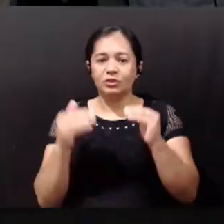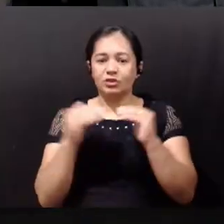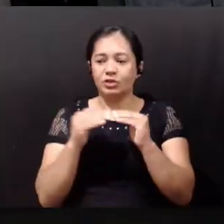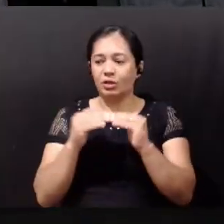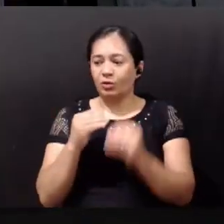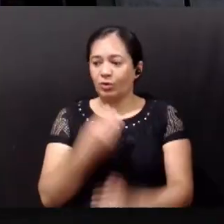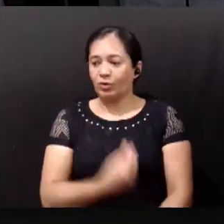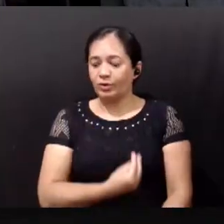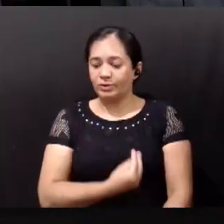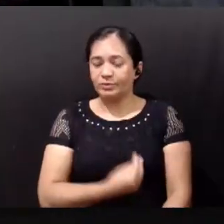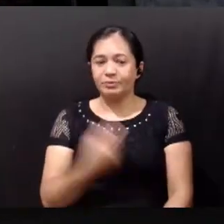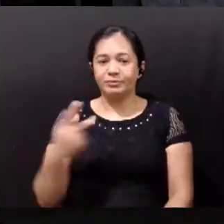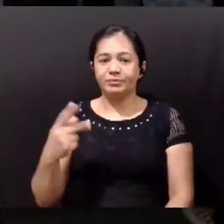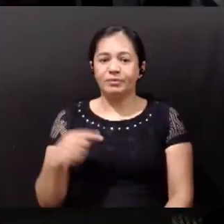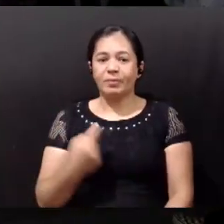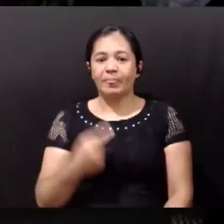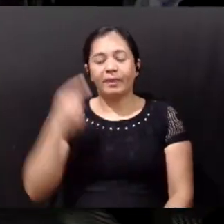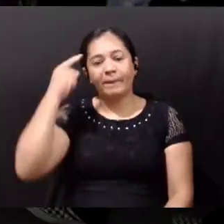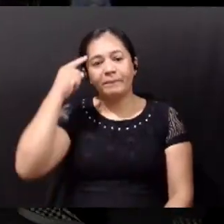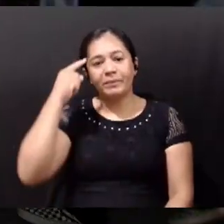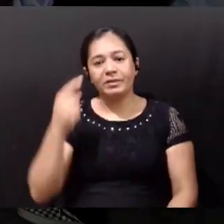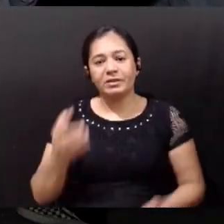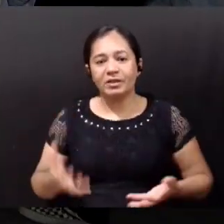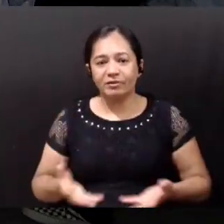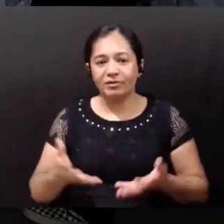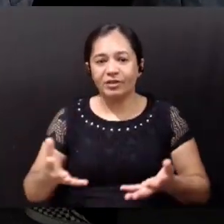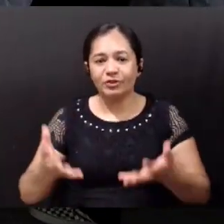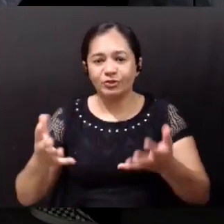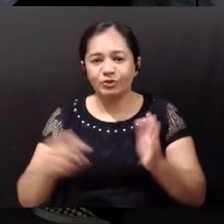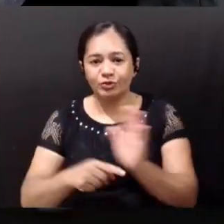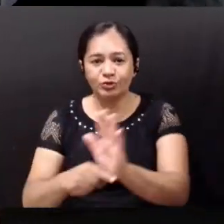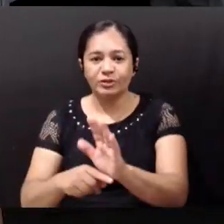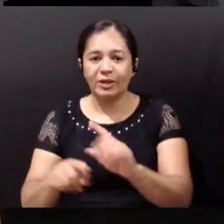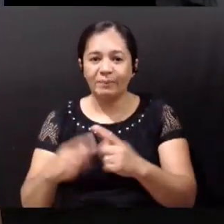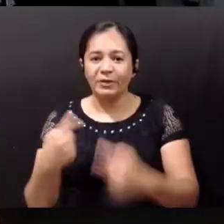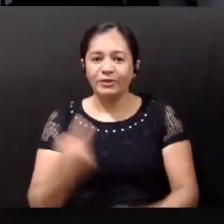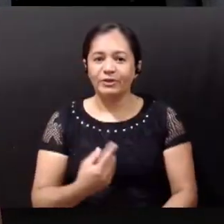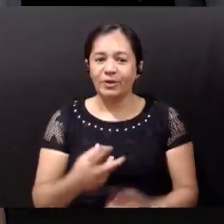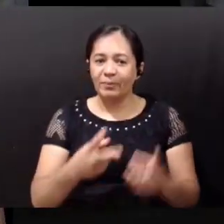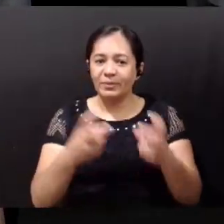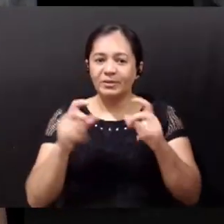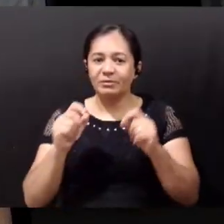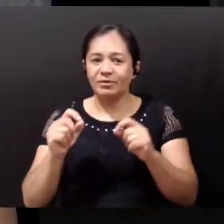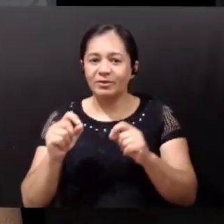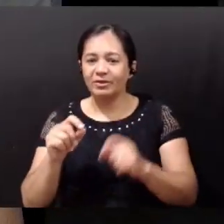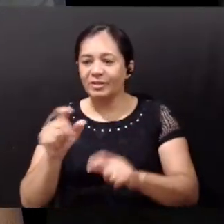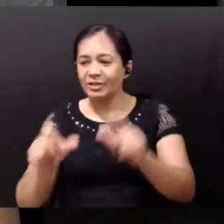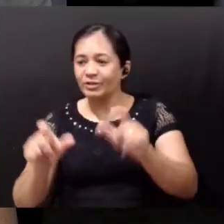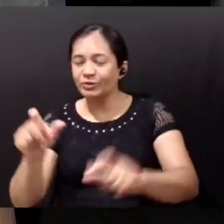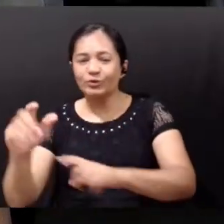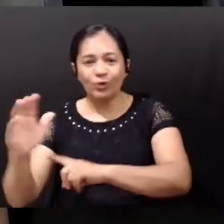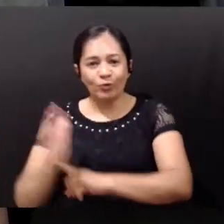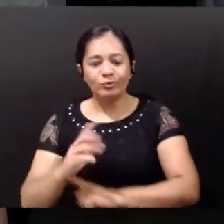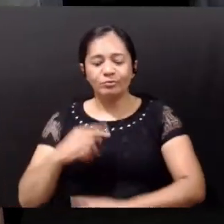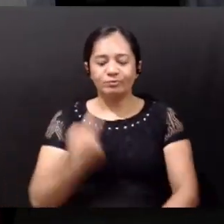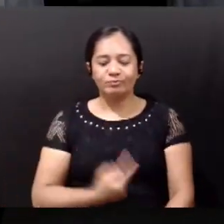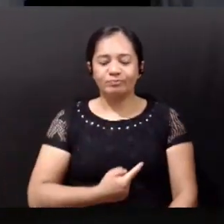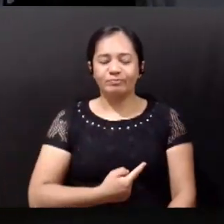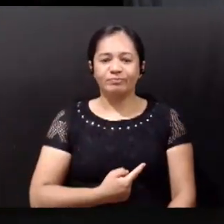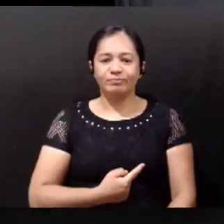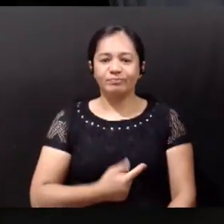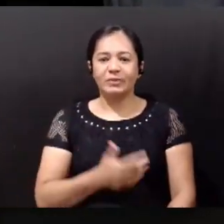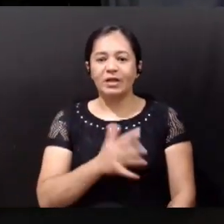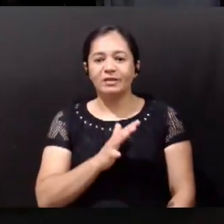acha que vai vir aqui contribuir, mas na verdade tudo que a gente vê aqui contribui para a gente. Então, talvez se não fosse